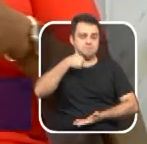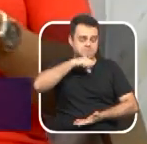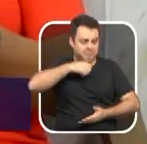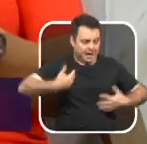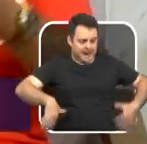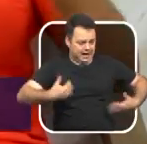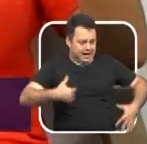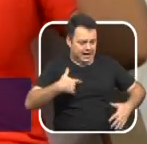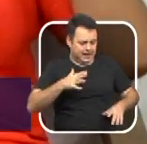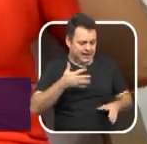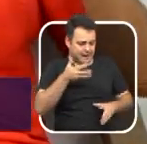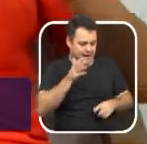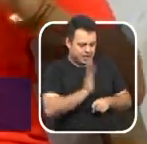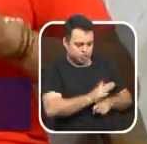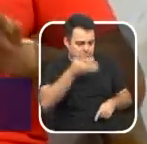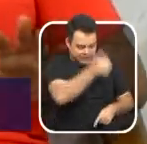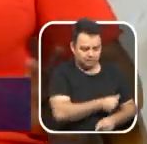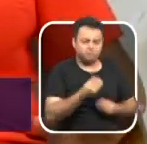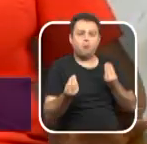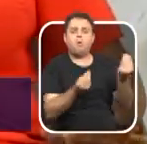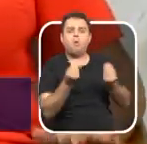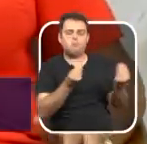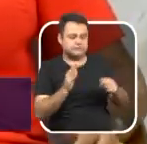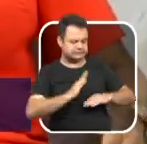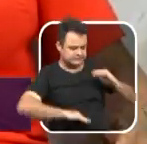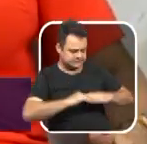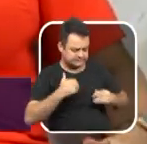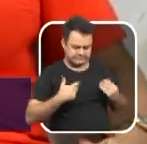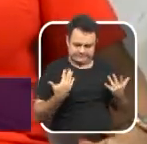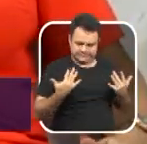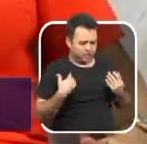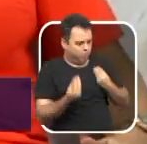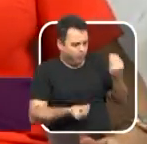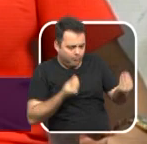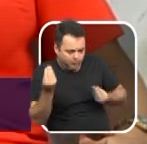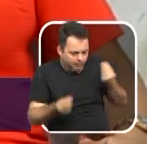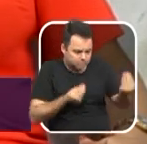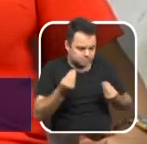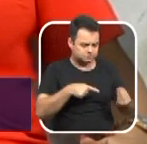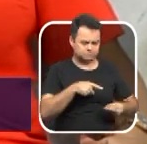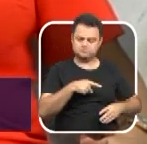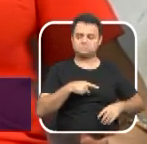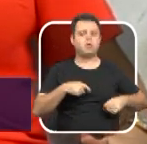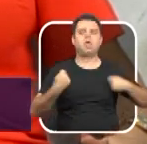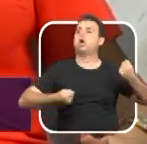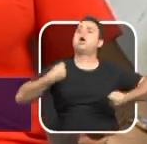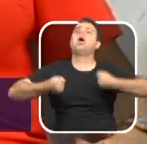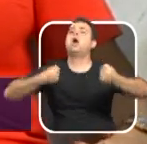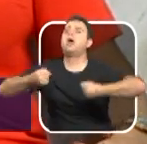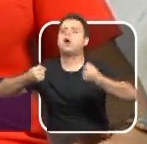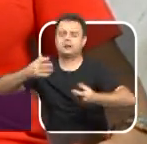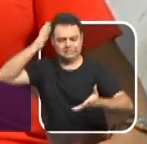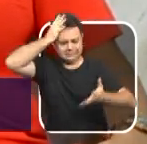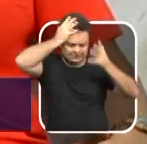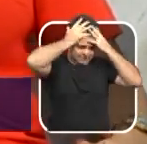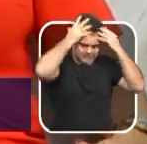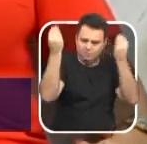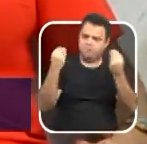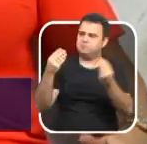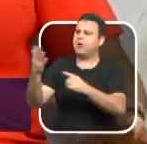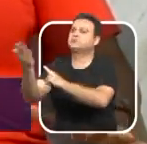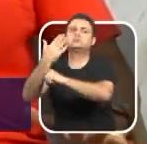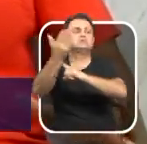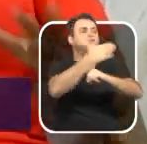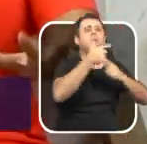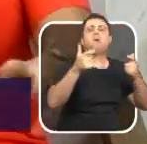essa criança, ela vai deixar a criança, vai pôr a mão na cabeça. E não é isso, porque quando a gente tem um conhecimento, a mãe quer salvar a criança. Então,